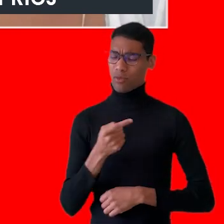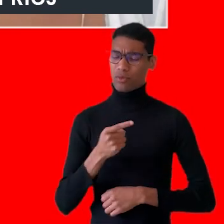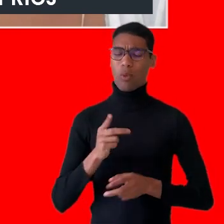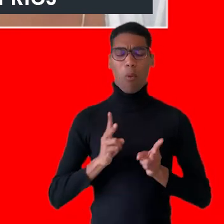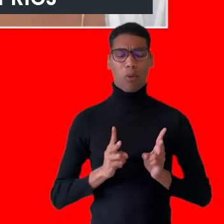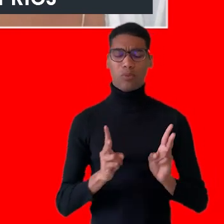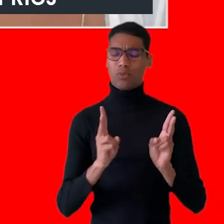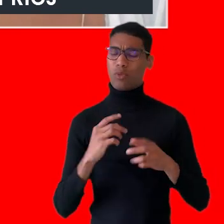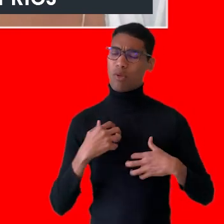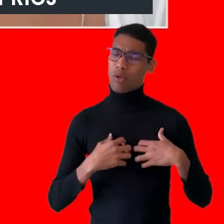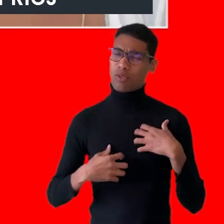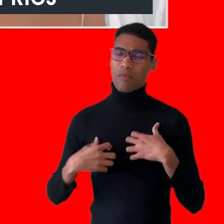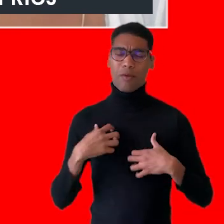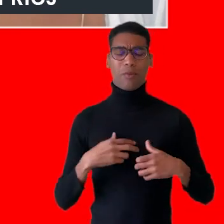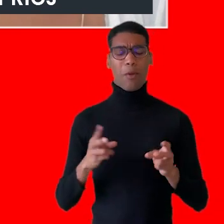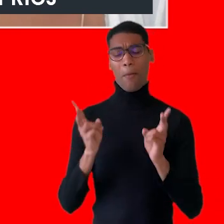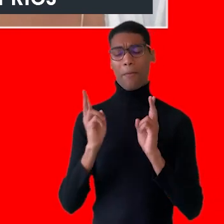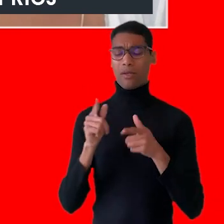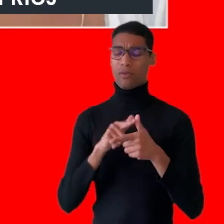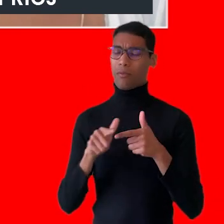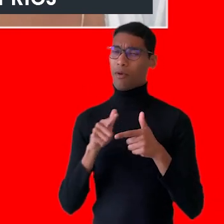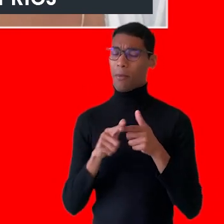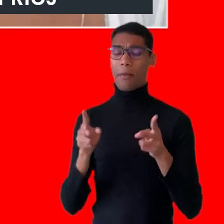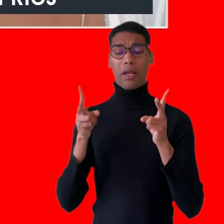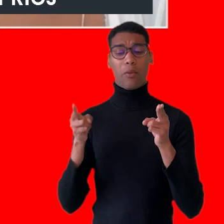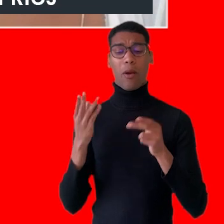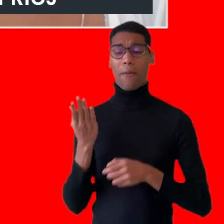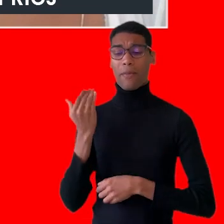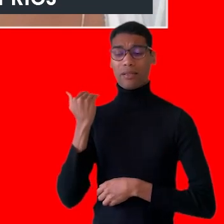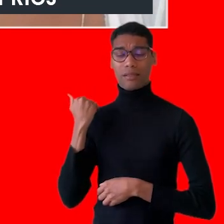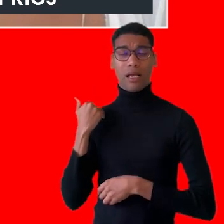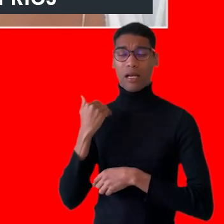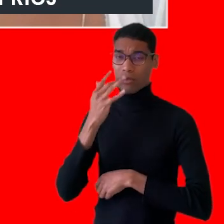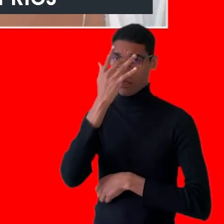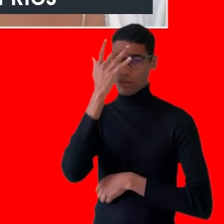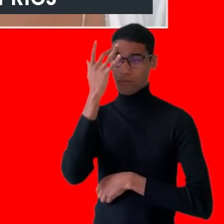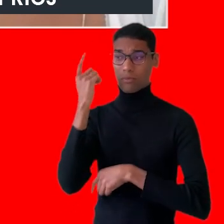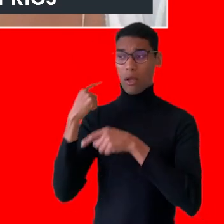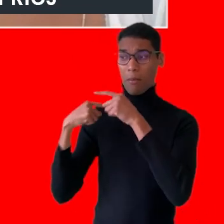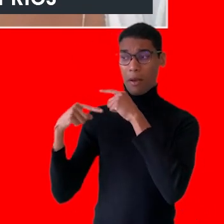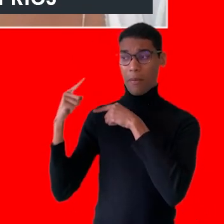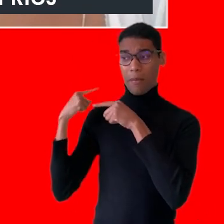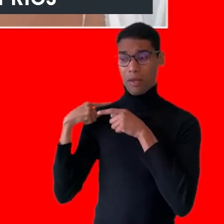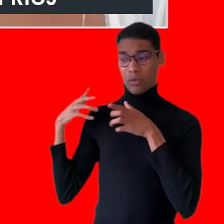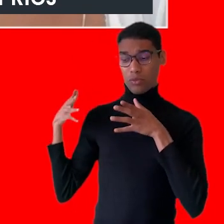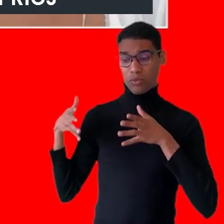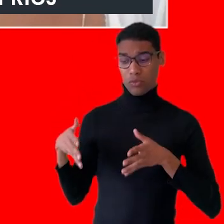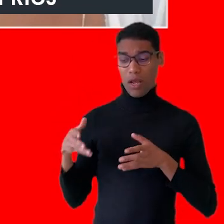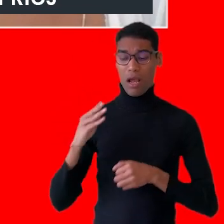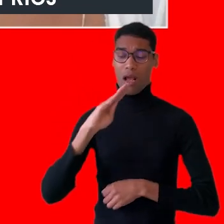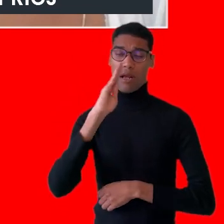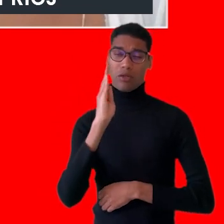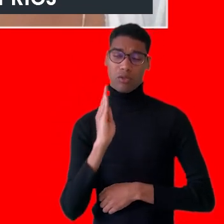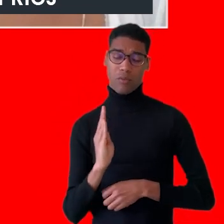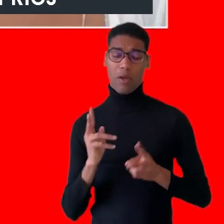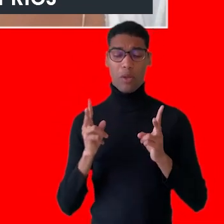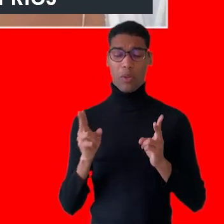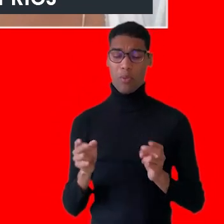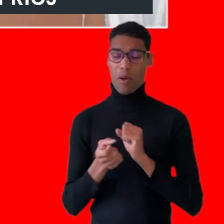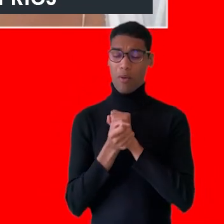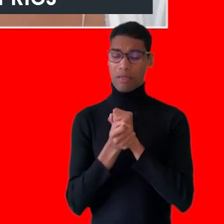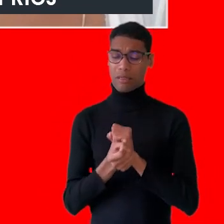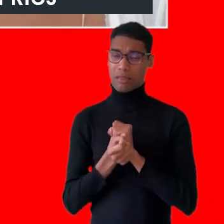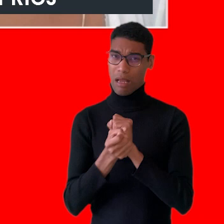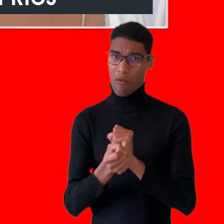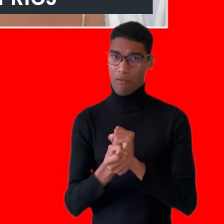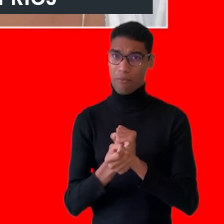sofrendo as mesmas mazelas do período em que nossos ancestrais, nossos antepassados chegaram aqui na condição de escravo,